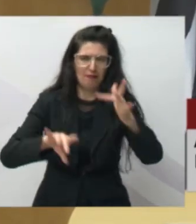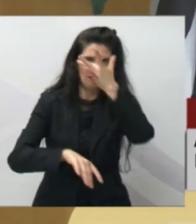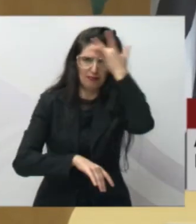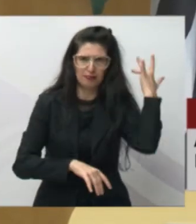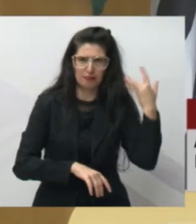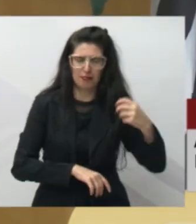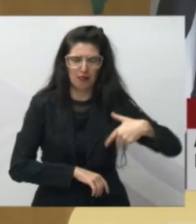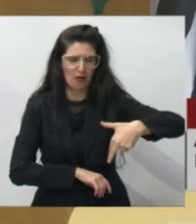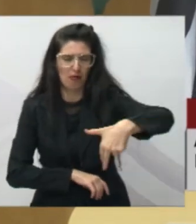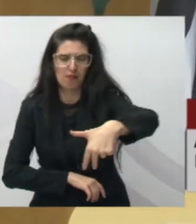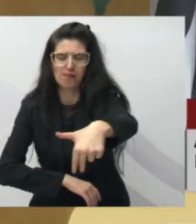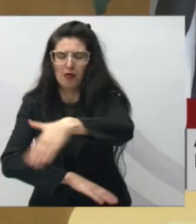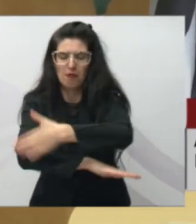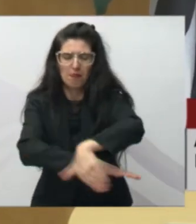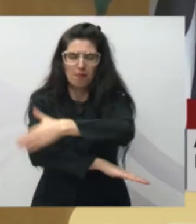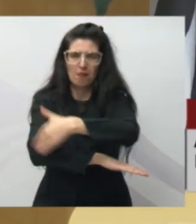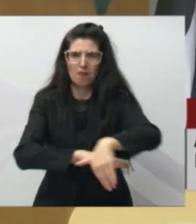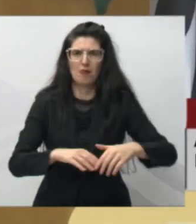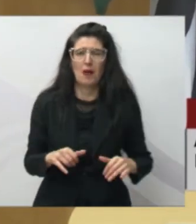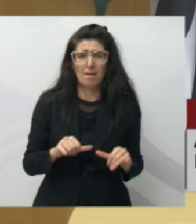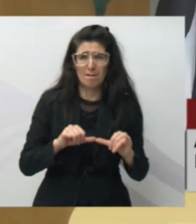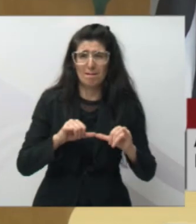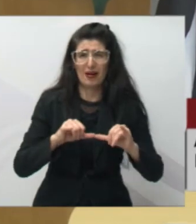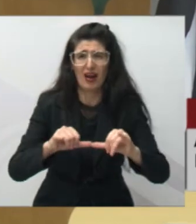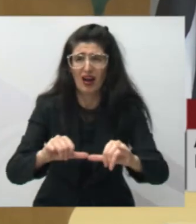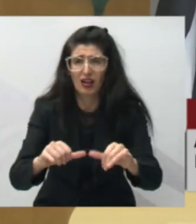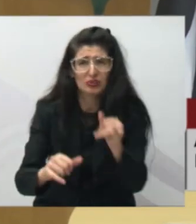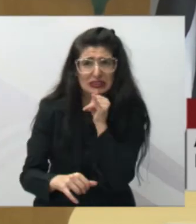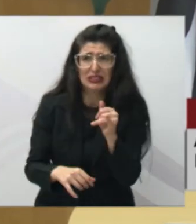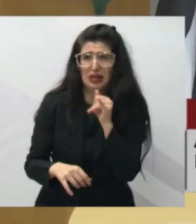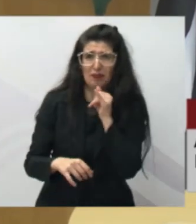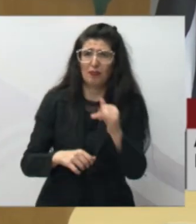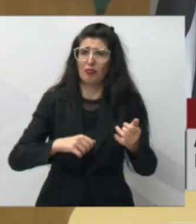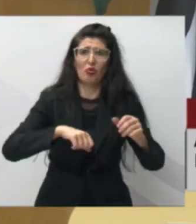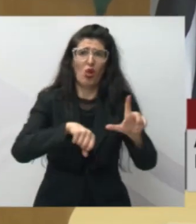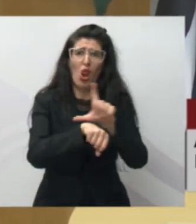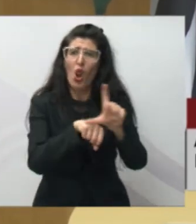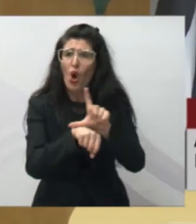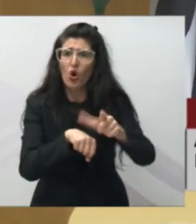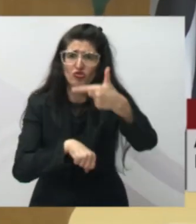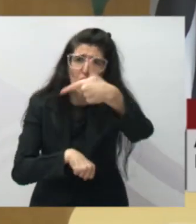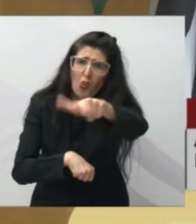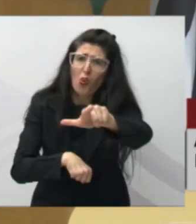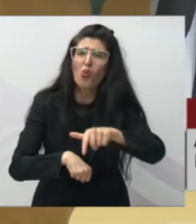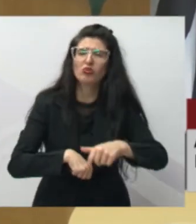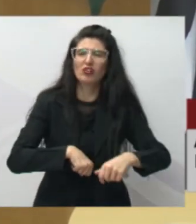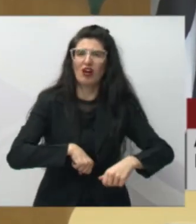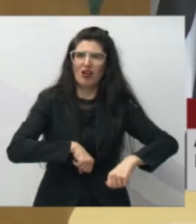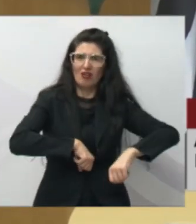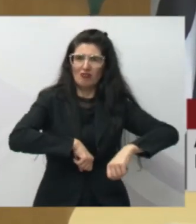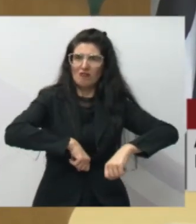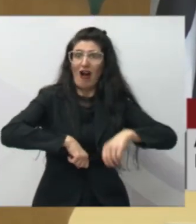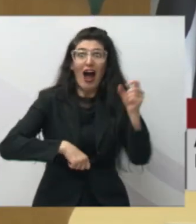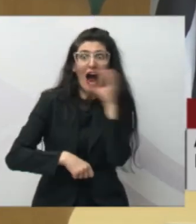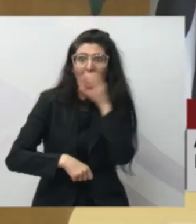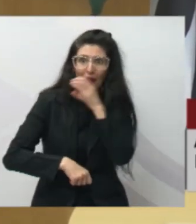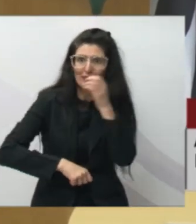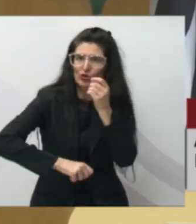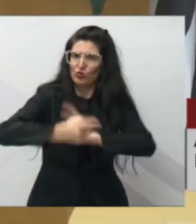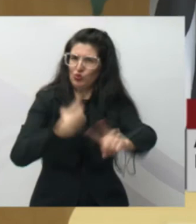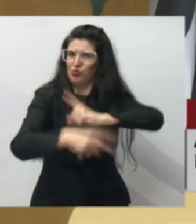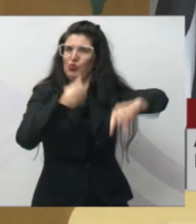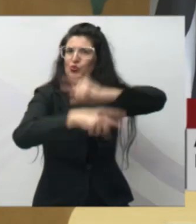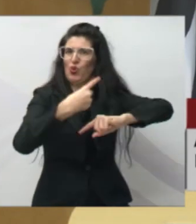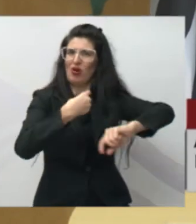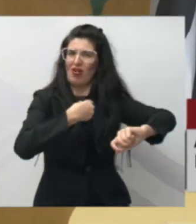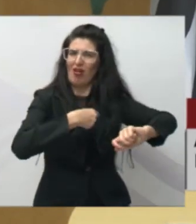voltar a ser como era. Não vai. A gente precisa urgentemente discutir aí